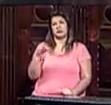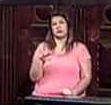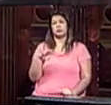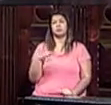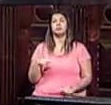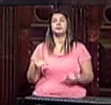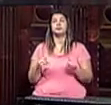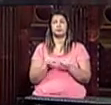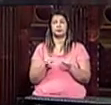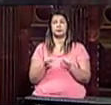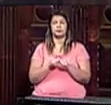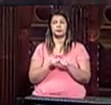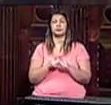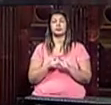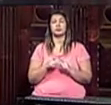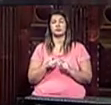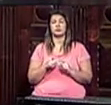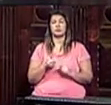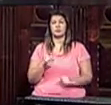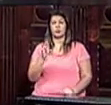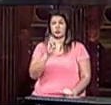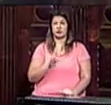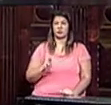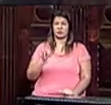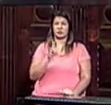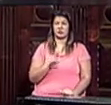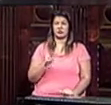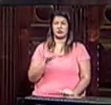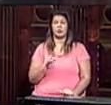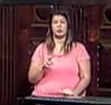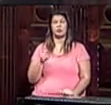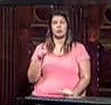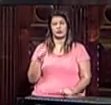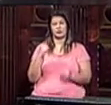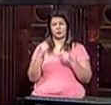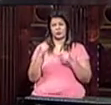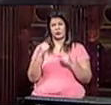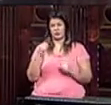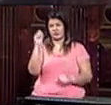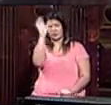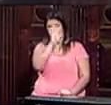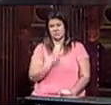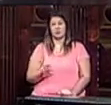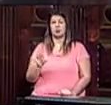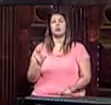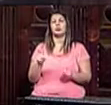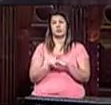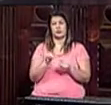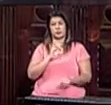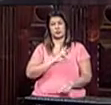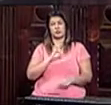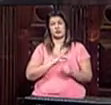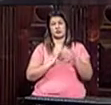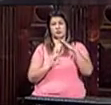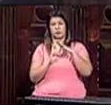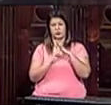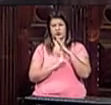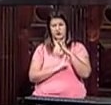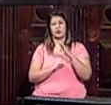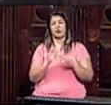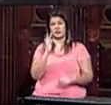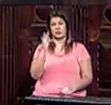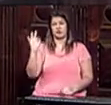Nos afirmou da utilização tanto da Força Nacional quanto da Polícia Rodoviária